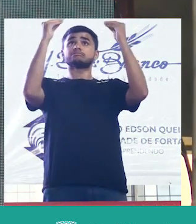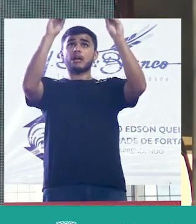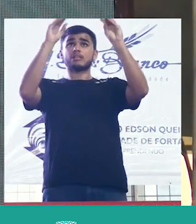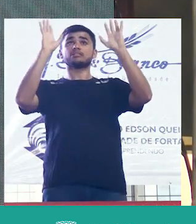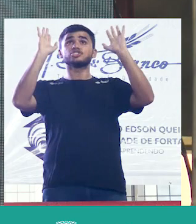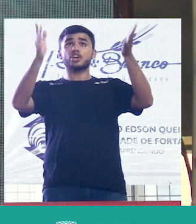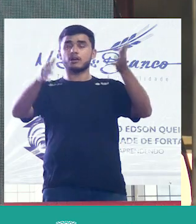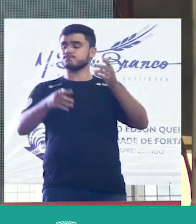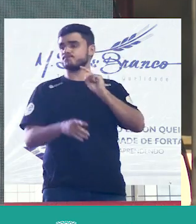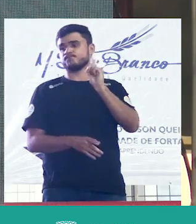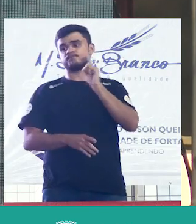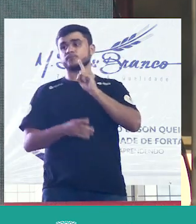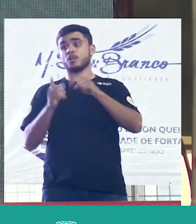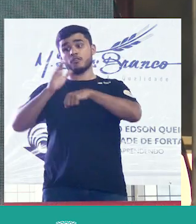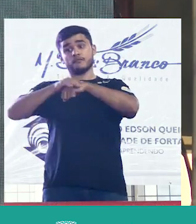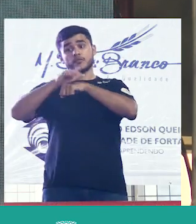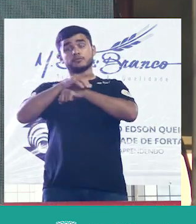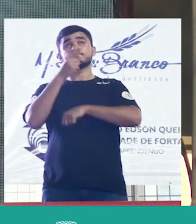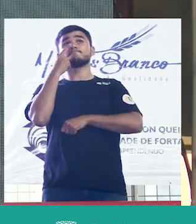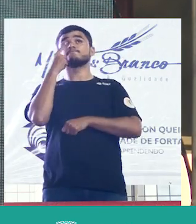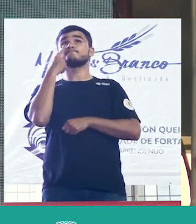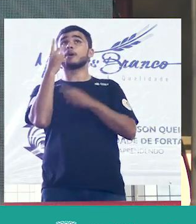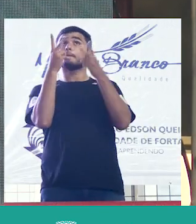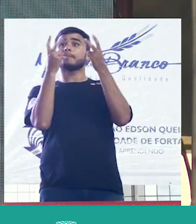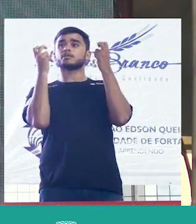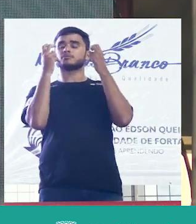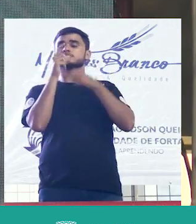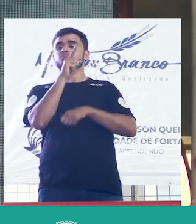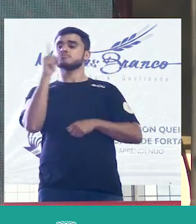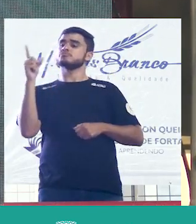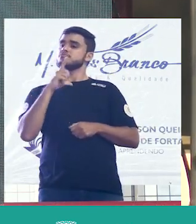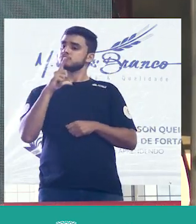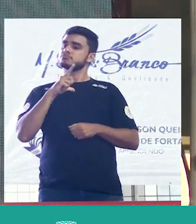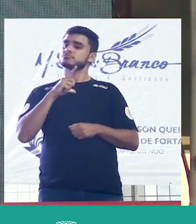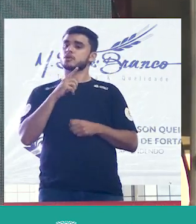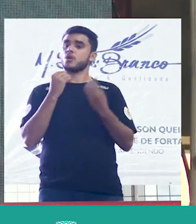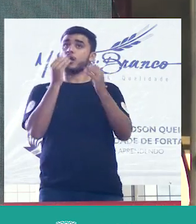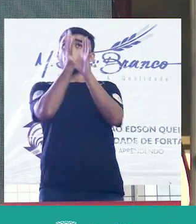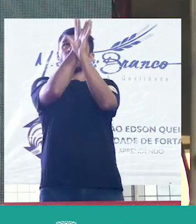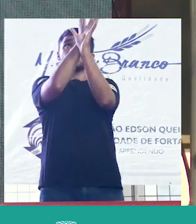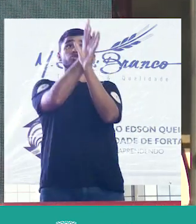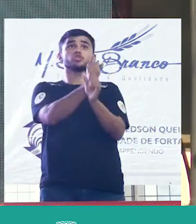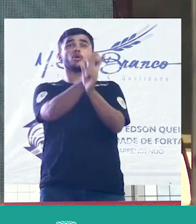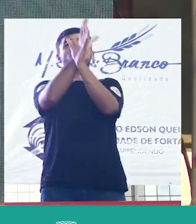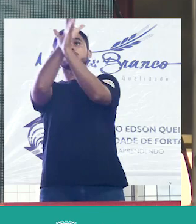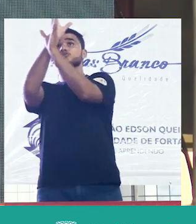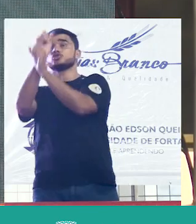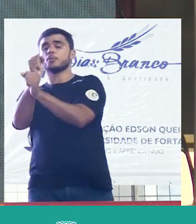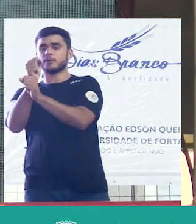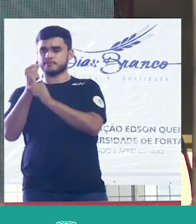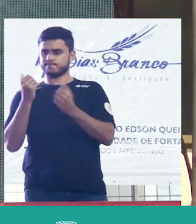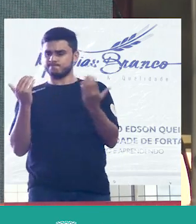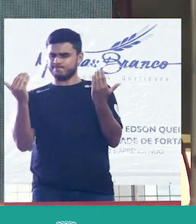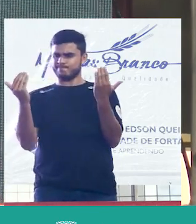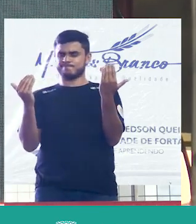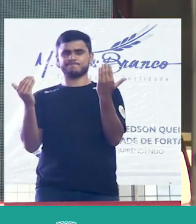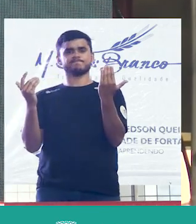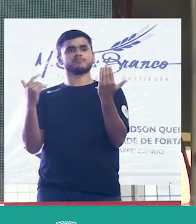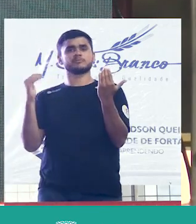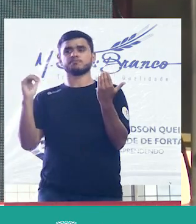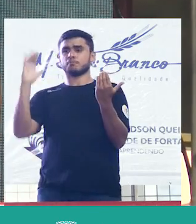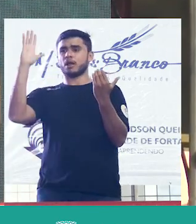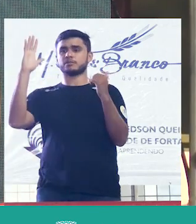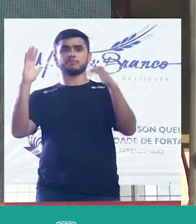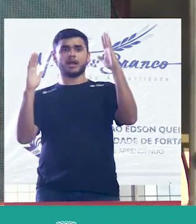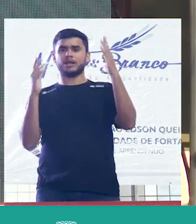que desconfiar. E quando é que você desconfia? Quando, para calcular a massa de um produto, ele me dá as massas